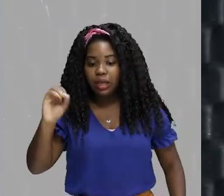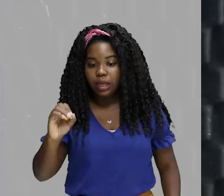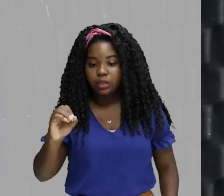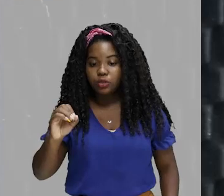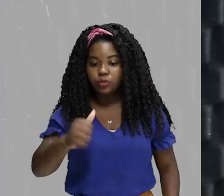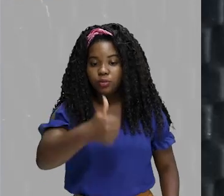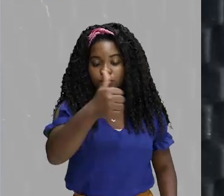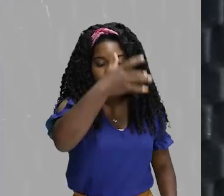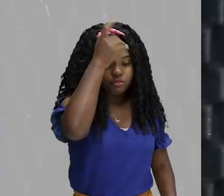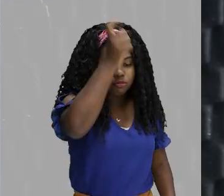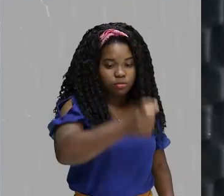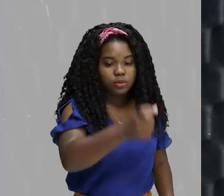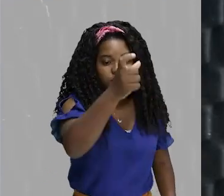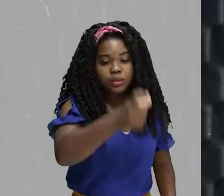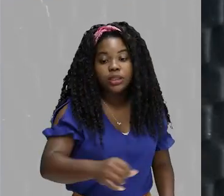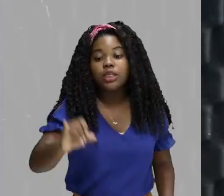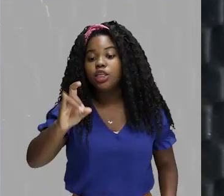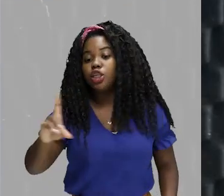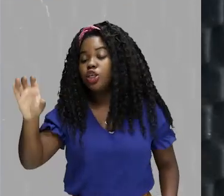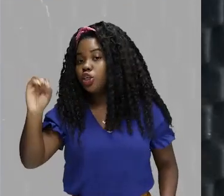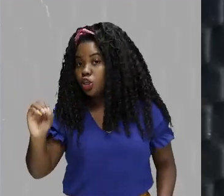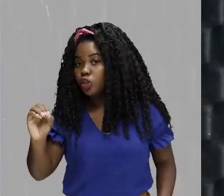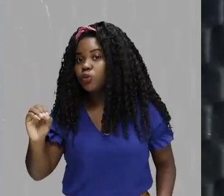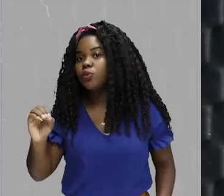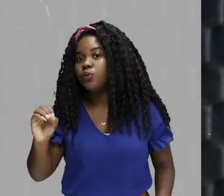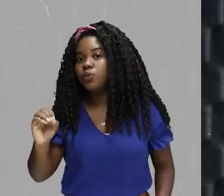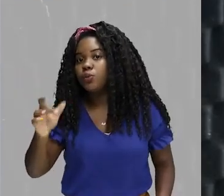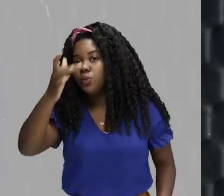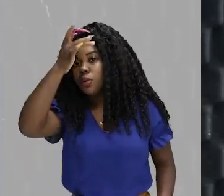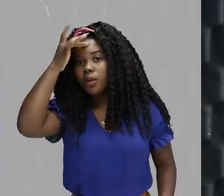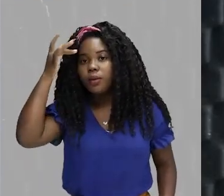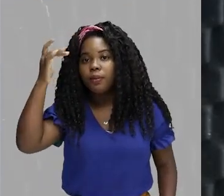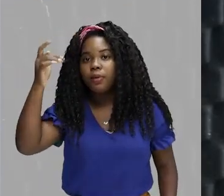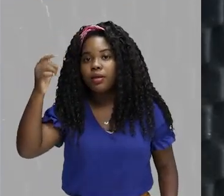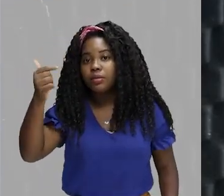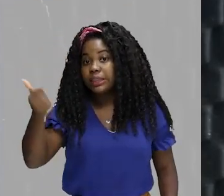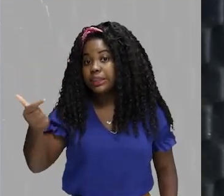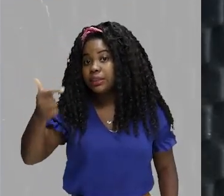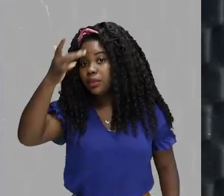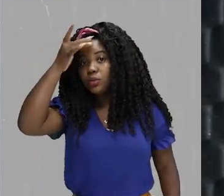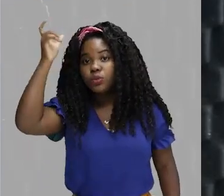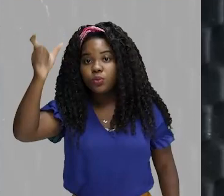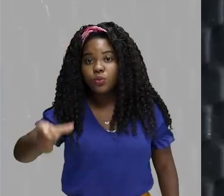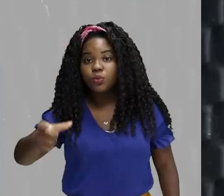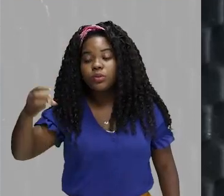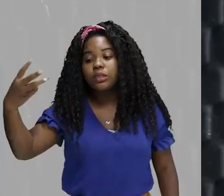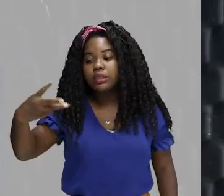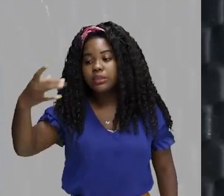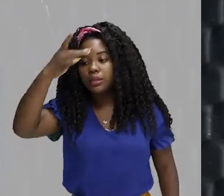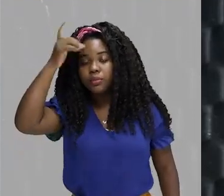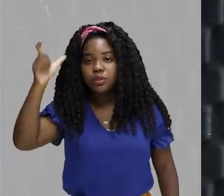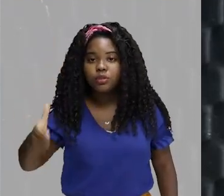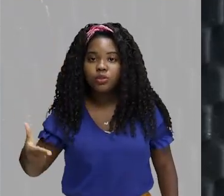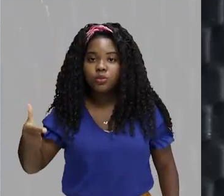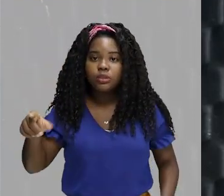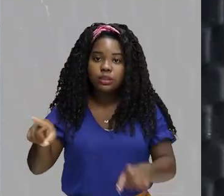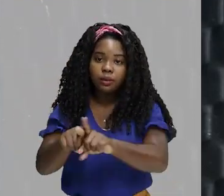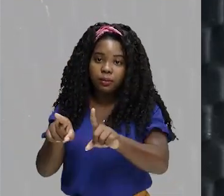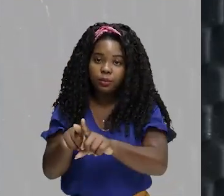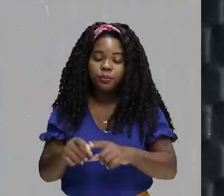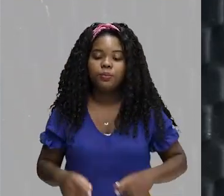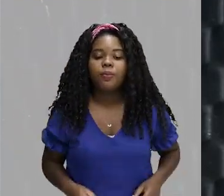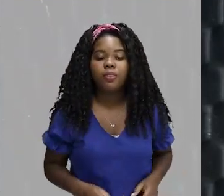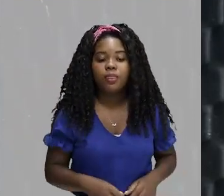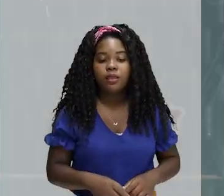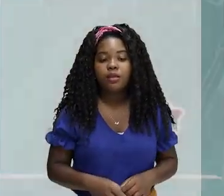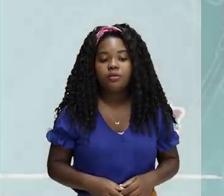primeira conjugação e a terminação ido para os verbos de segunda e terceira conjugação, tá certo?